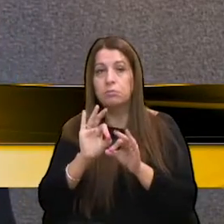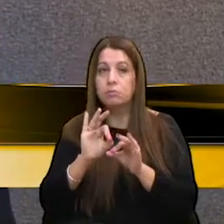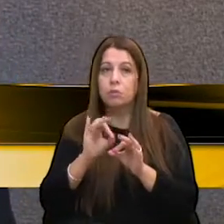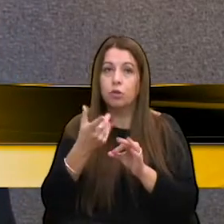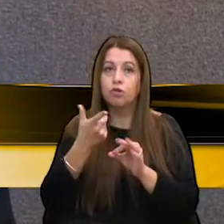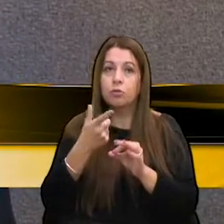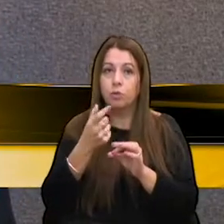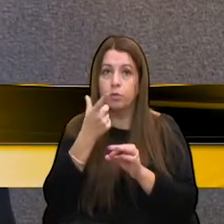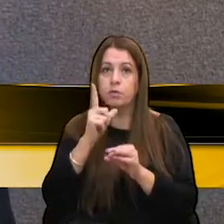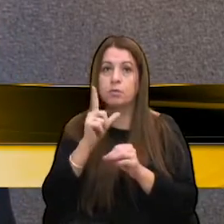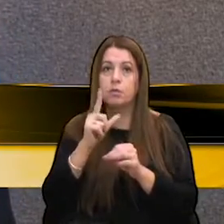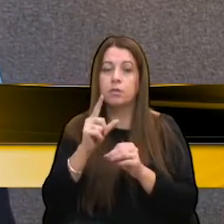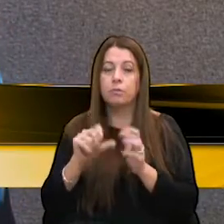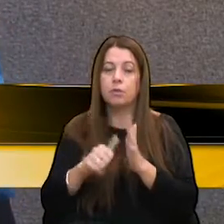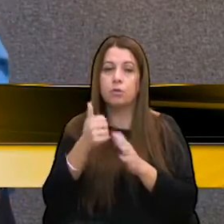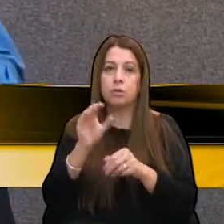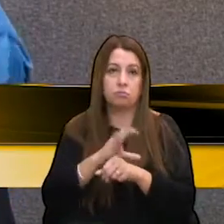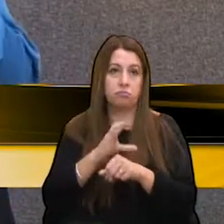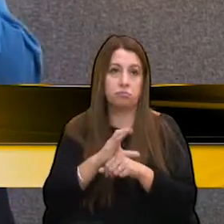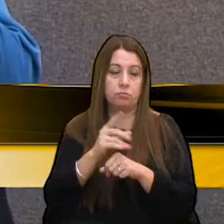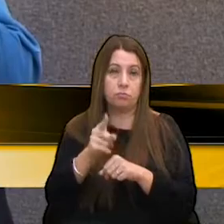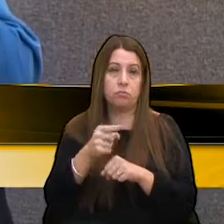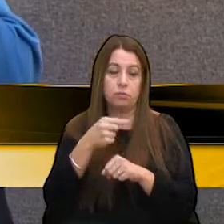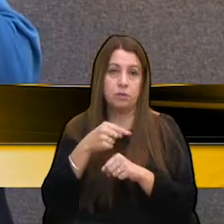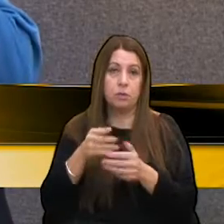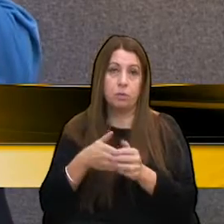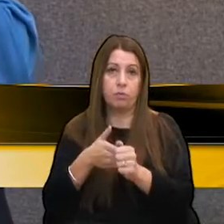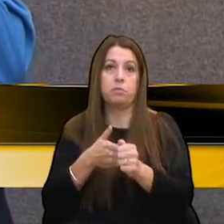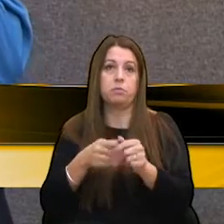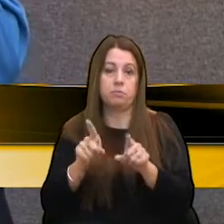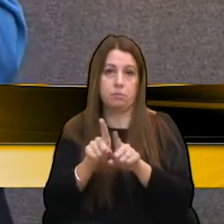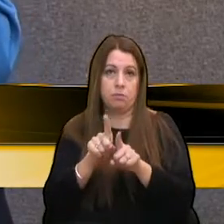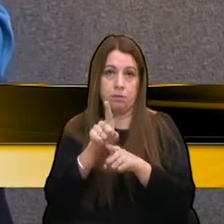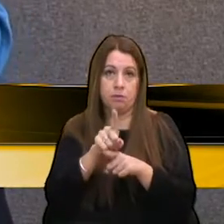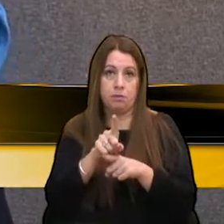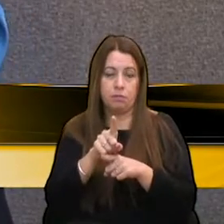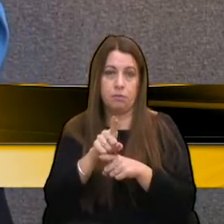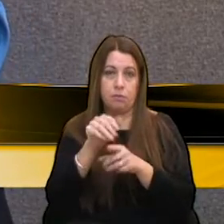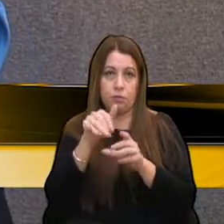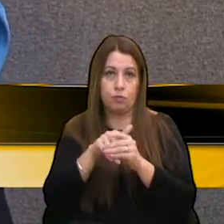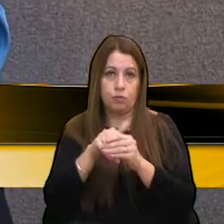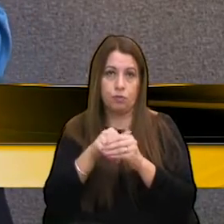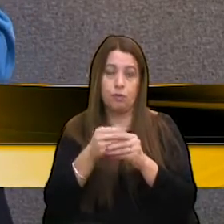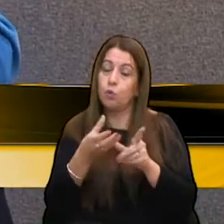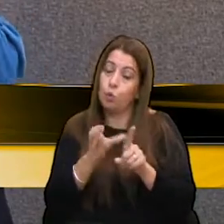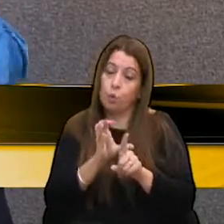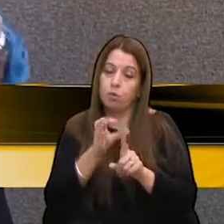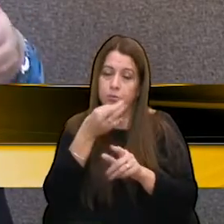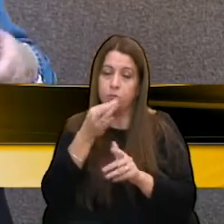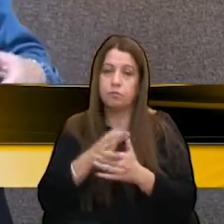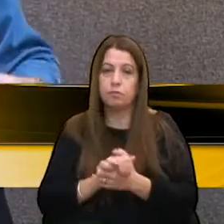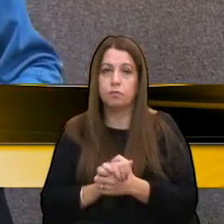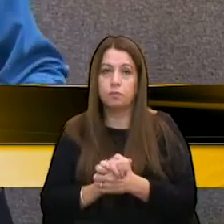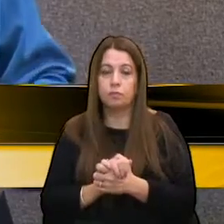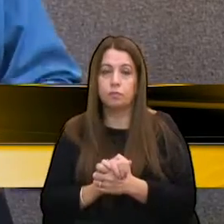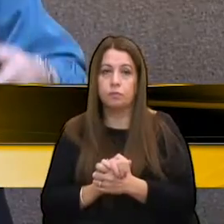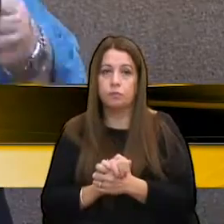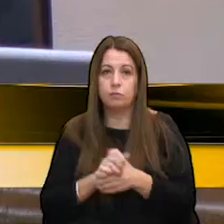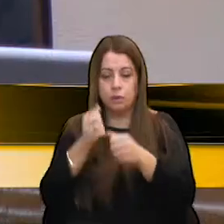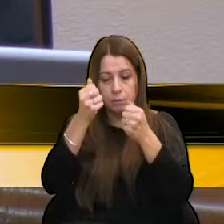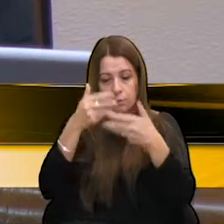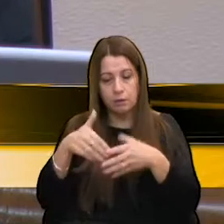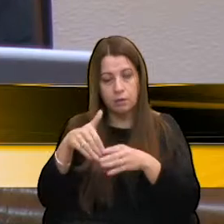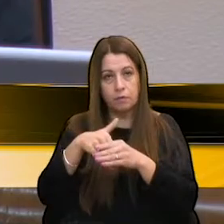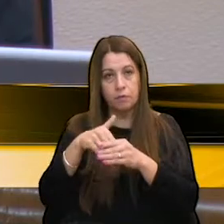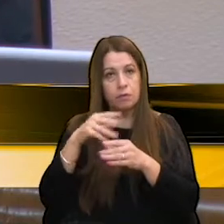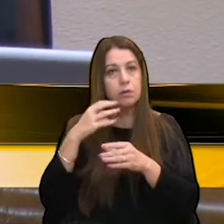supra essa questão da inconstitucionalidade. Então, nesse sentido, eu acompanho também aqueles que votam contrário ao parecer. Declarar o voto,